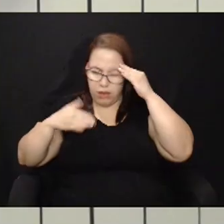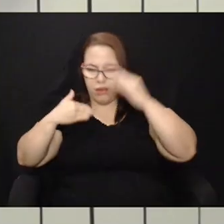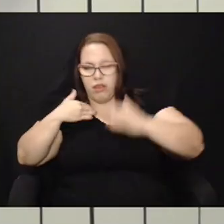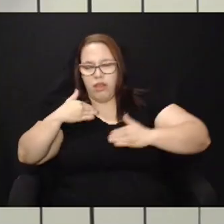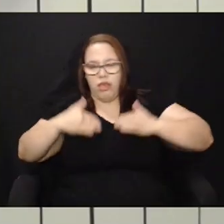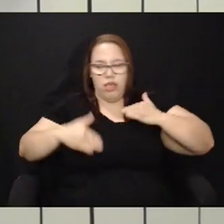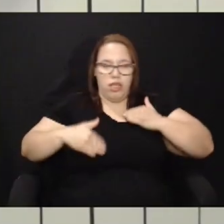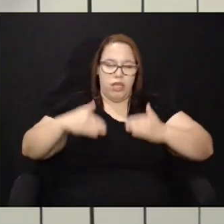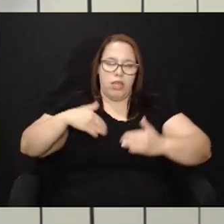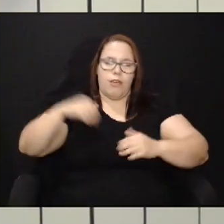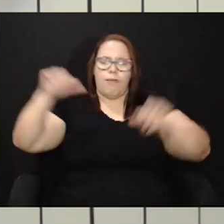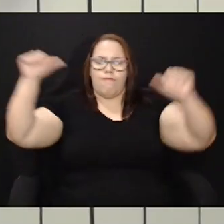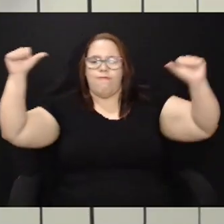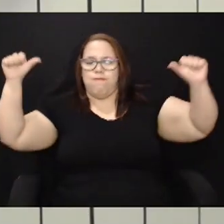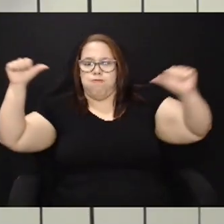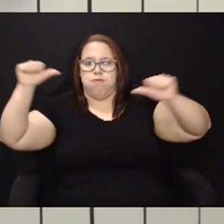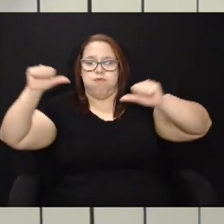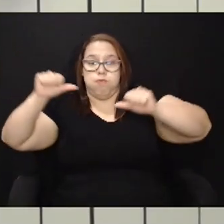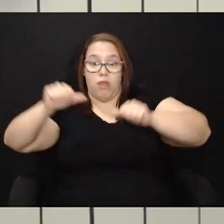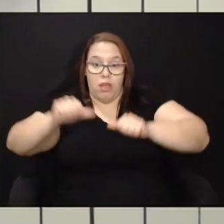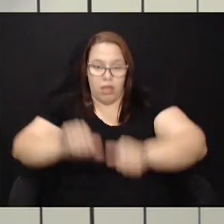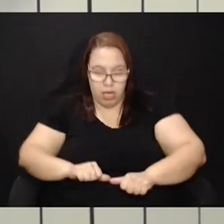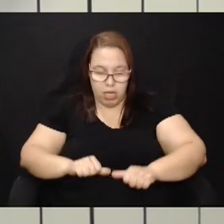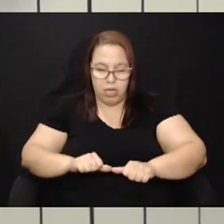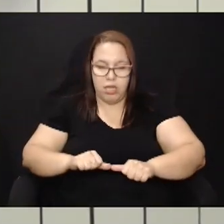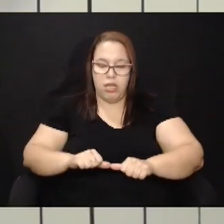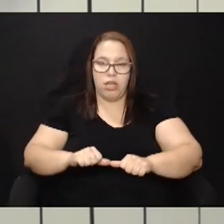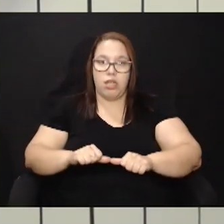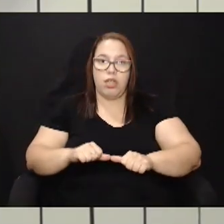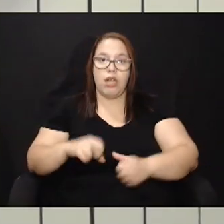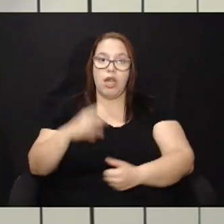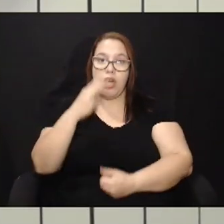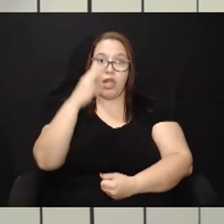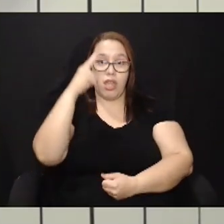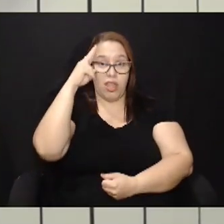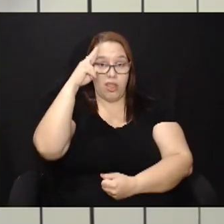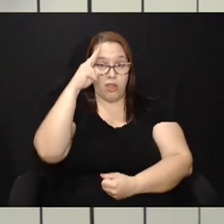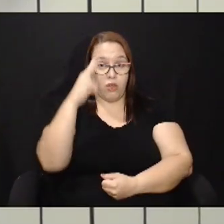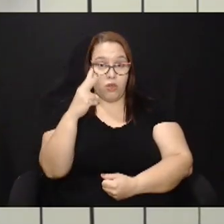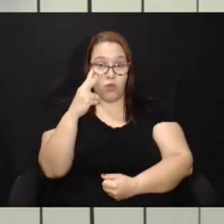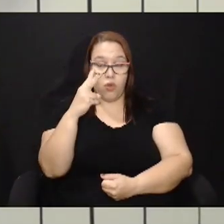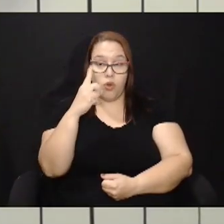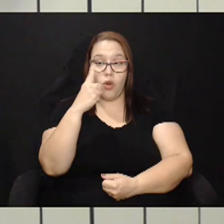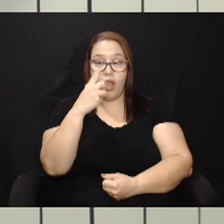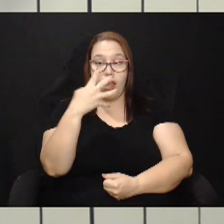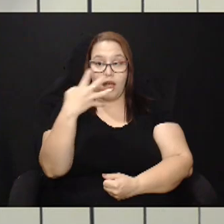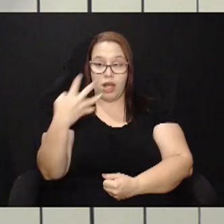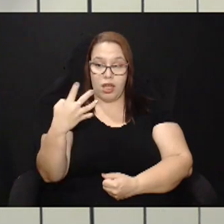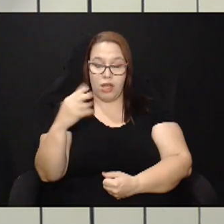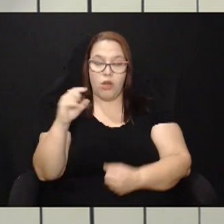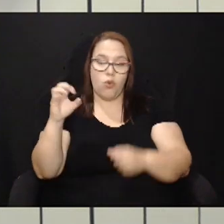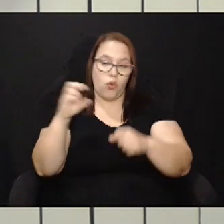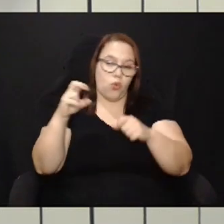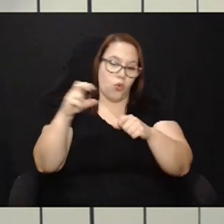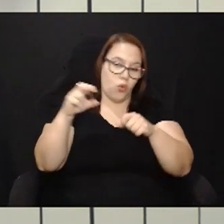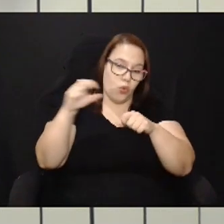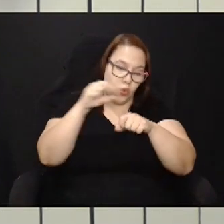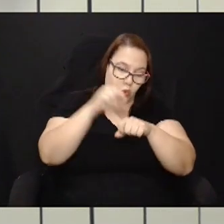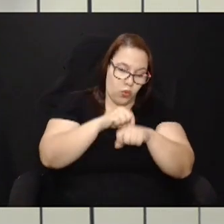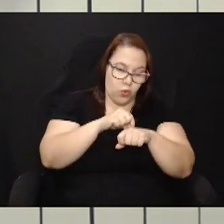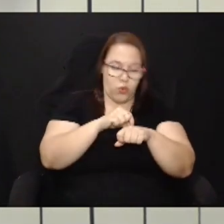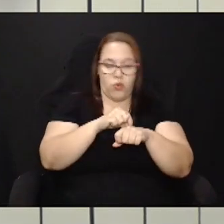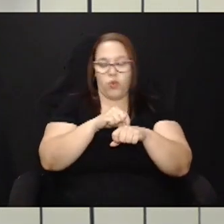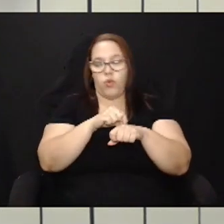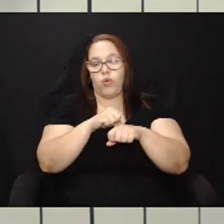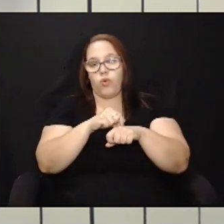piora progressiva. Surgem de 2 a 14 dias após a picada do carrapato infectado,